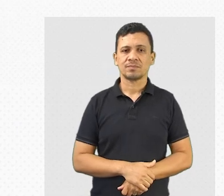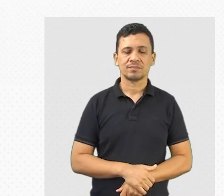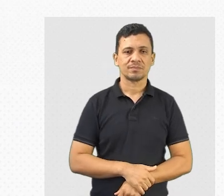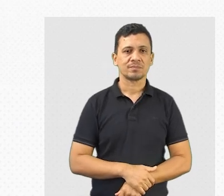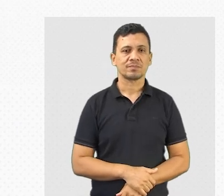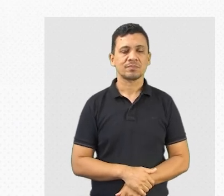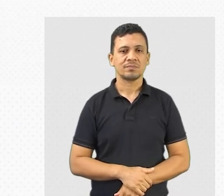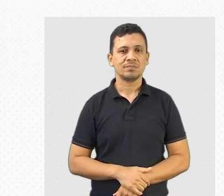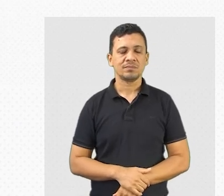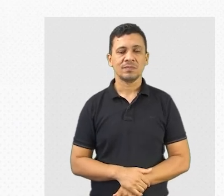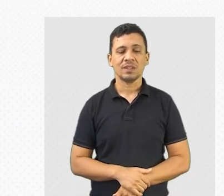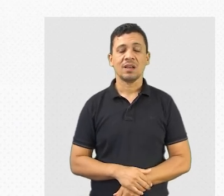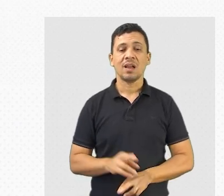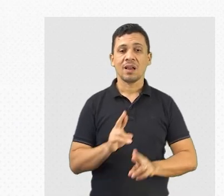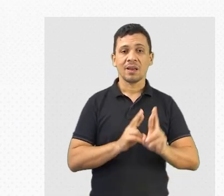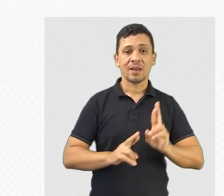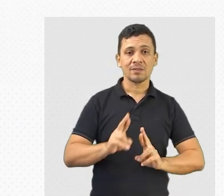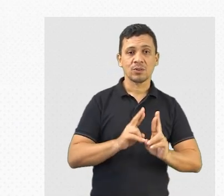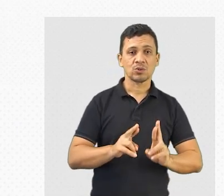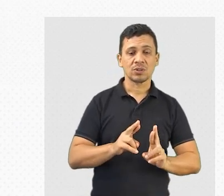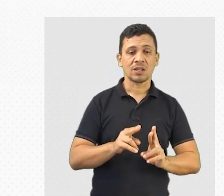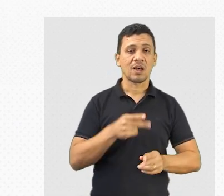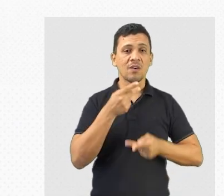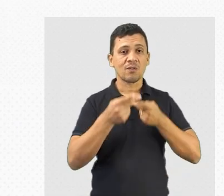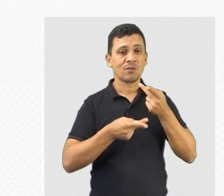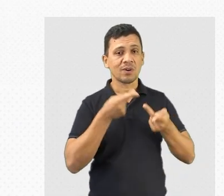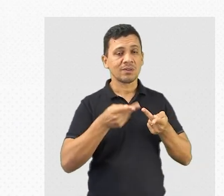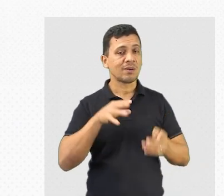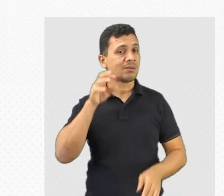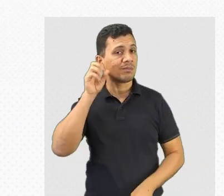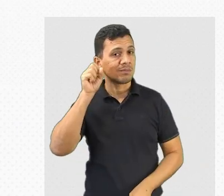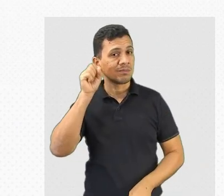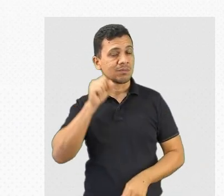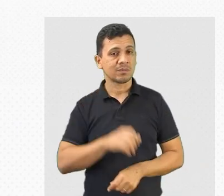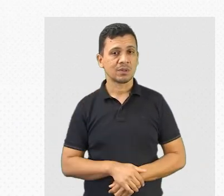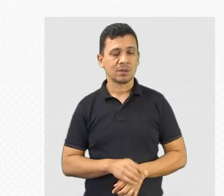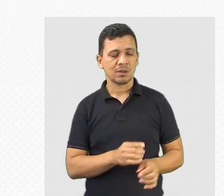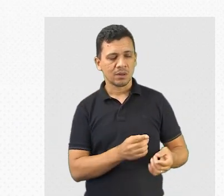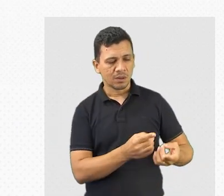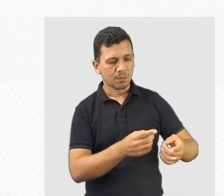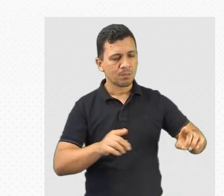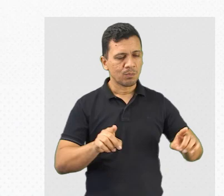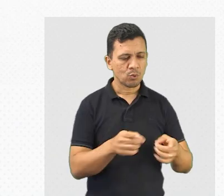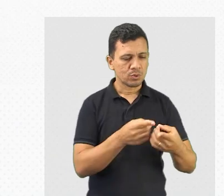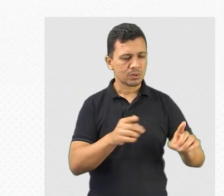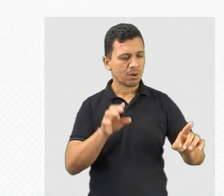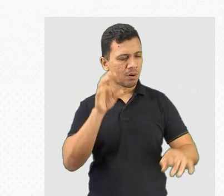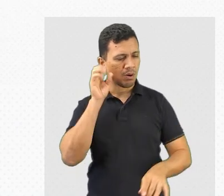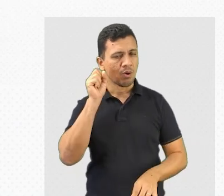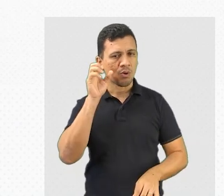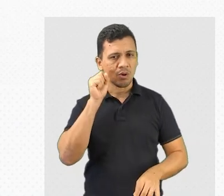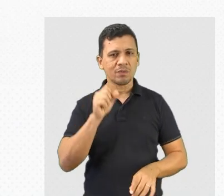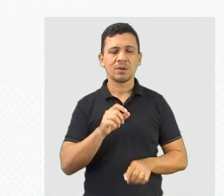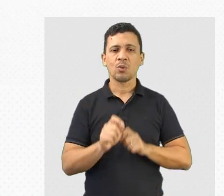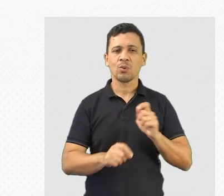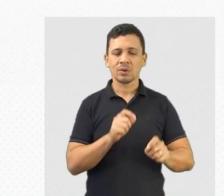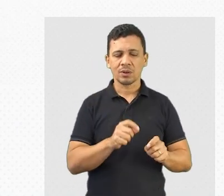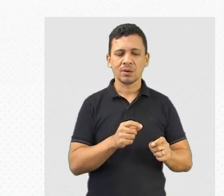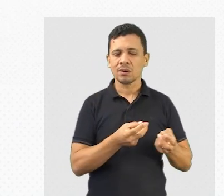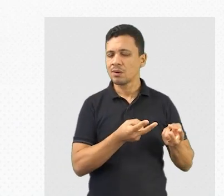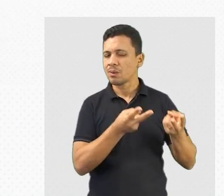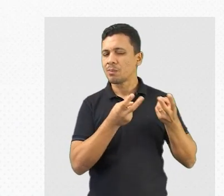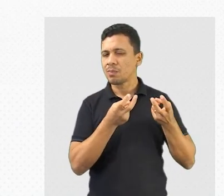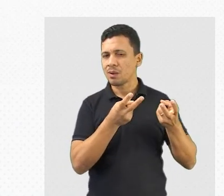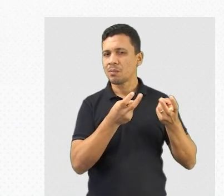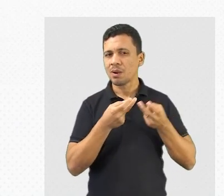tudo relacionado à sua audição e à sua pronúncia. Quando você ouve músicas, muitas vezes você reproduz o som daquilo que você